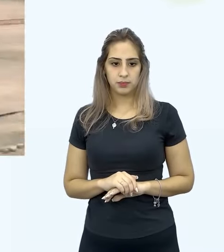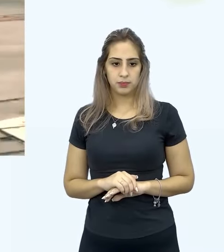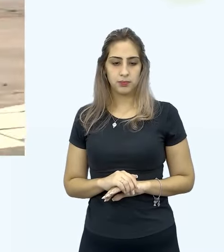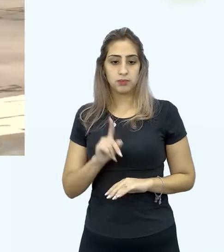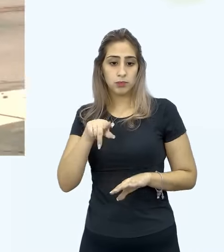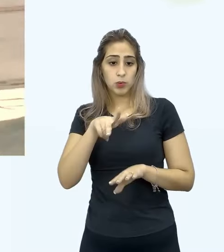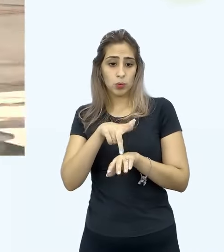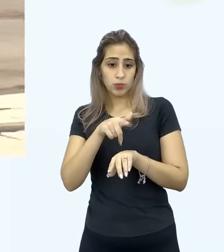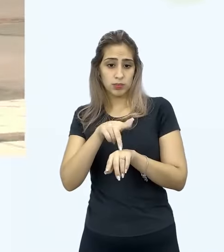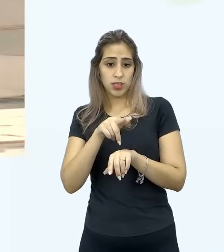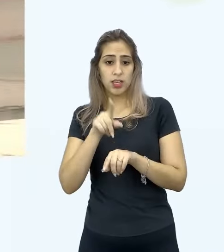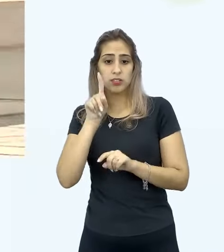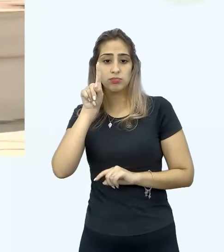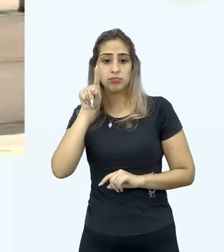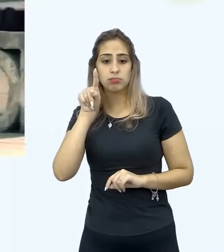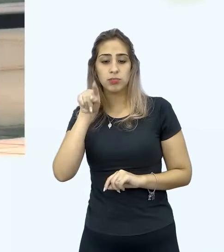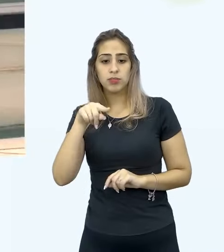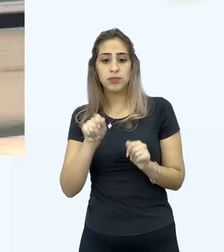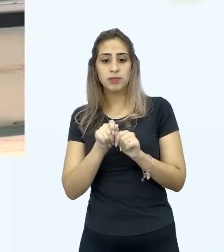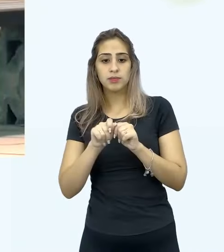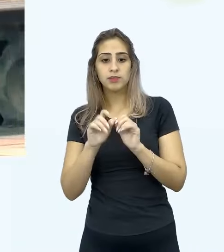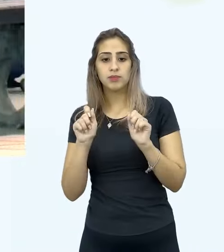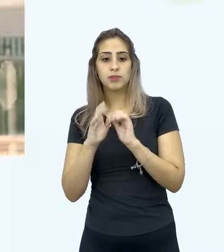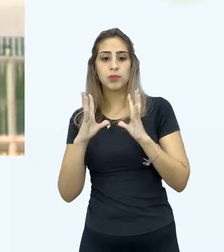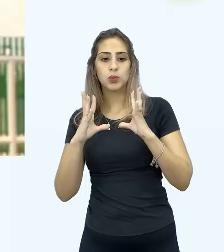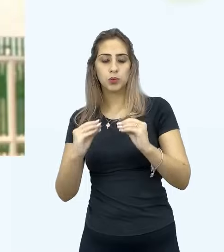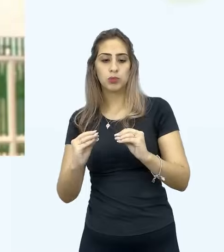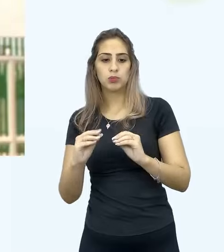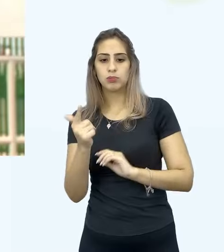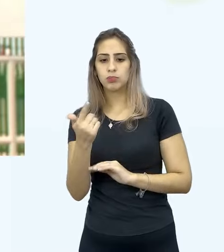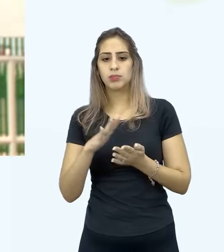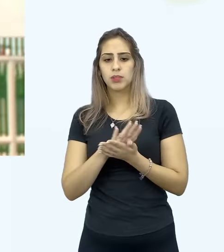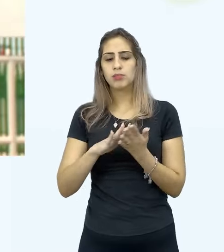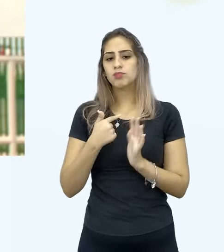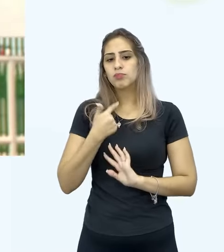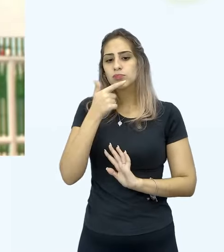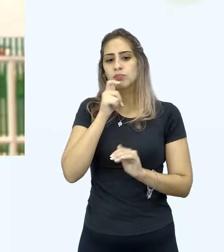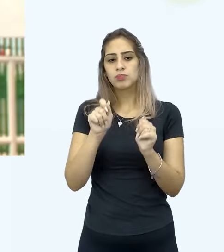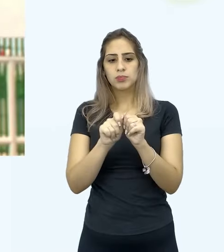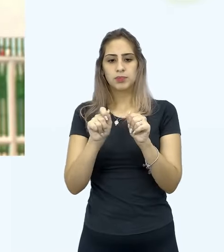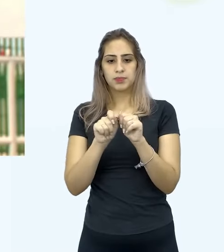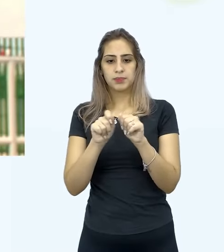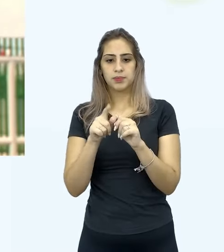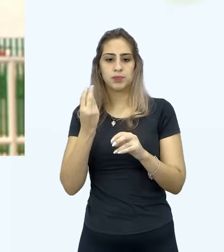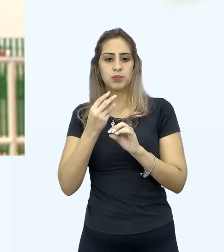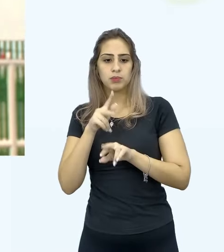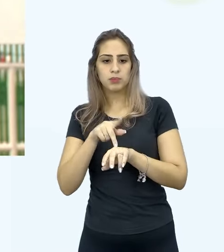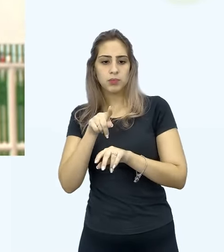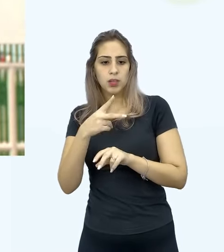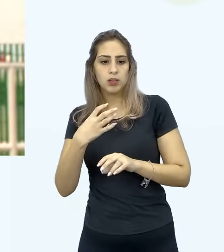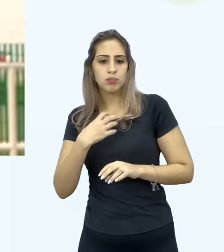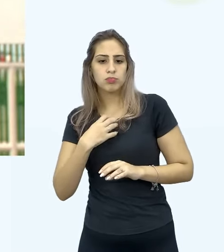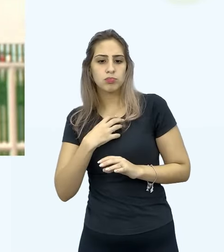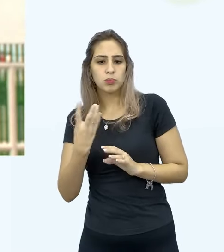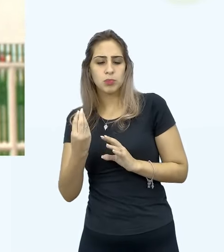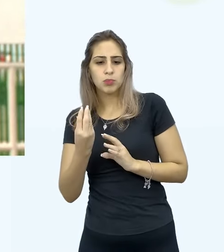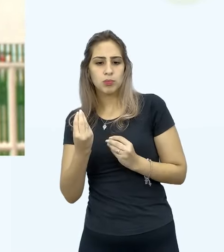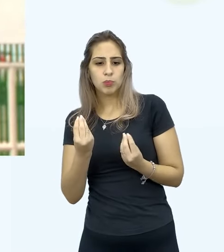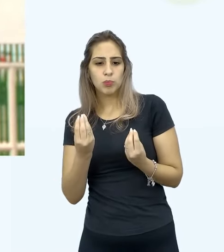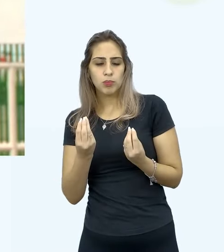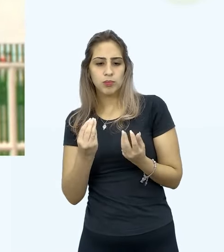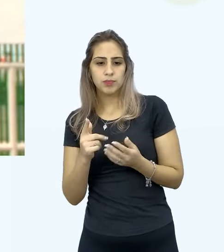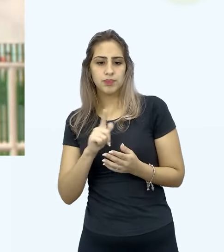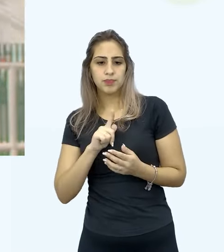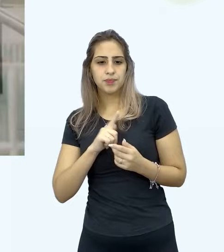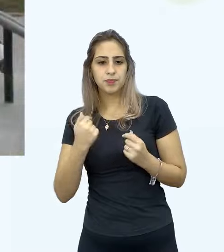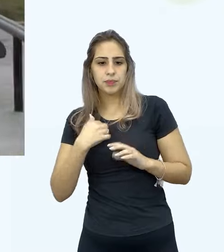O skate é o que vai fazer tudo. Não tem nada que eu não consiga fazer que eu não faça com skate. Se alguma coisa é muito alta, eu subo no skate. Se eu tenho